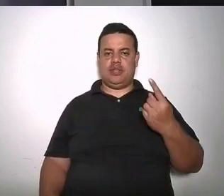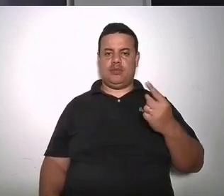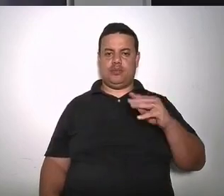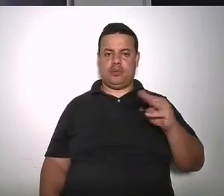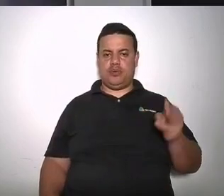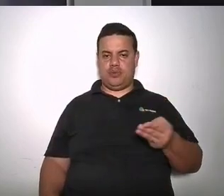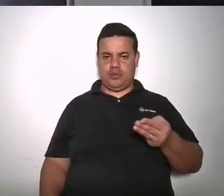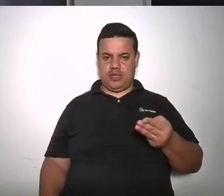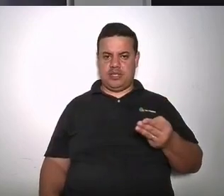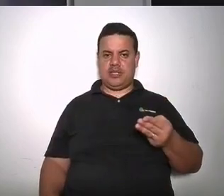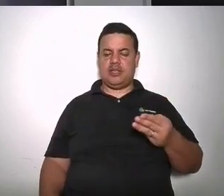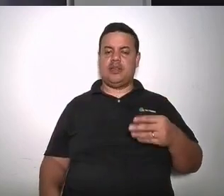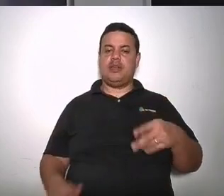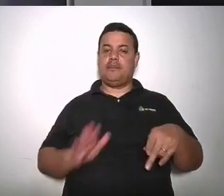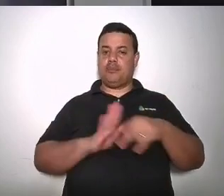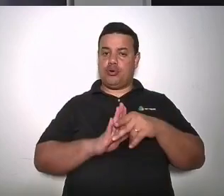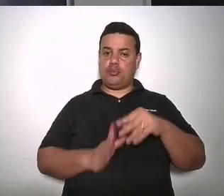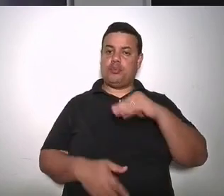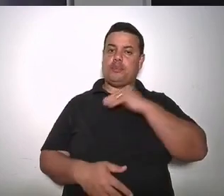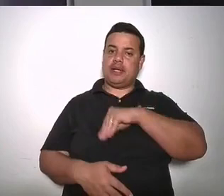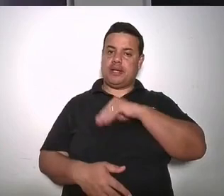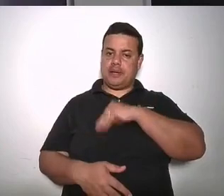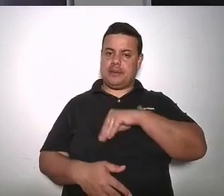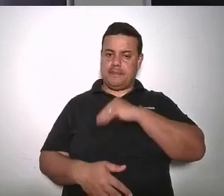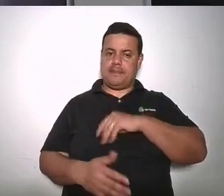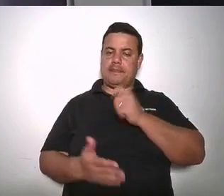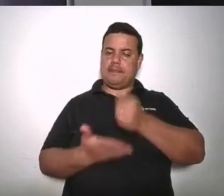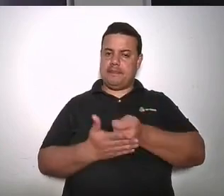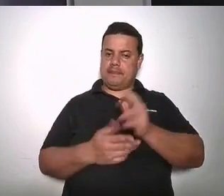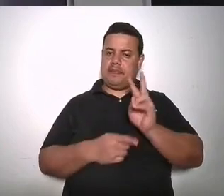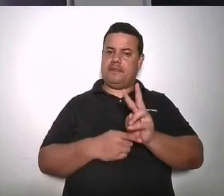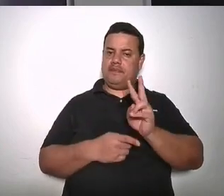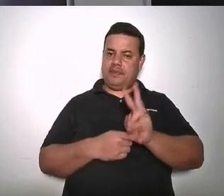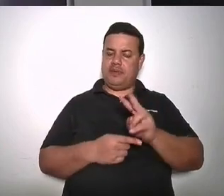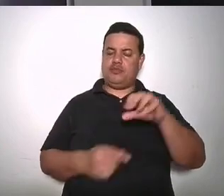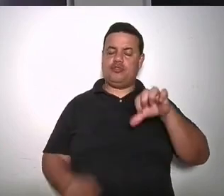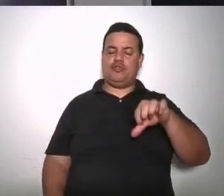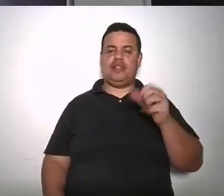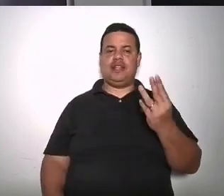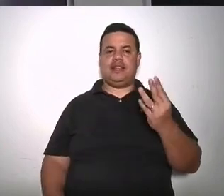191.948.138, com folha de pagamento, uma previsão de